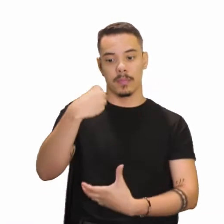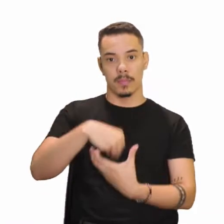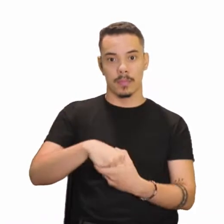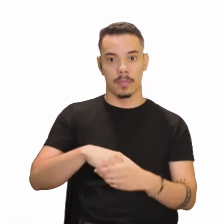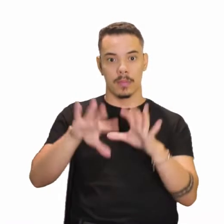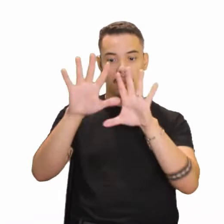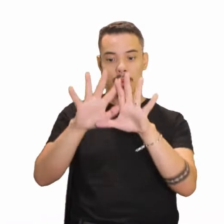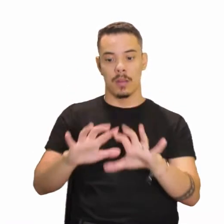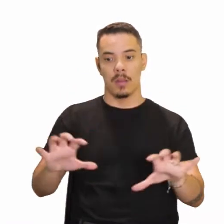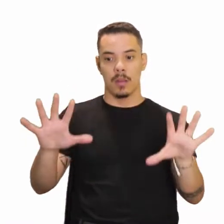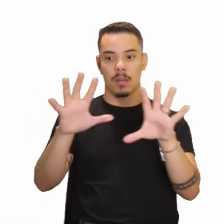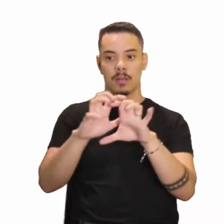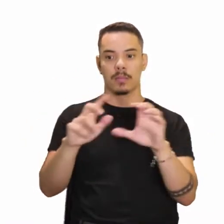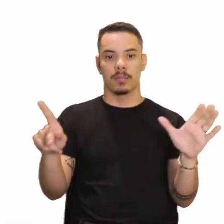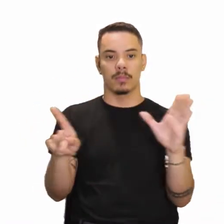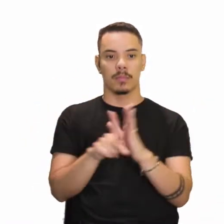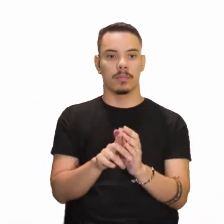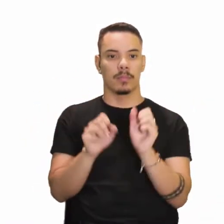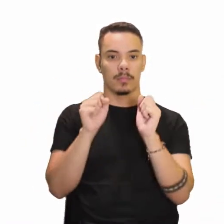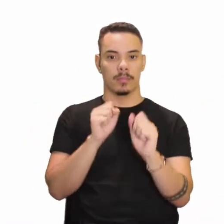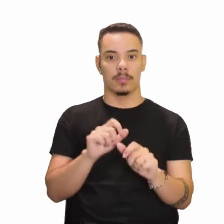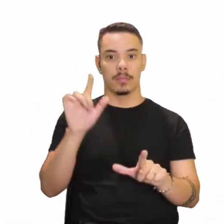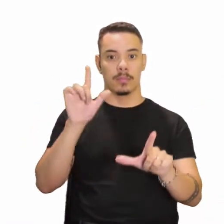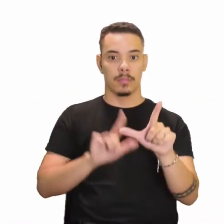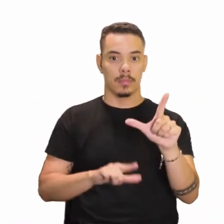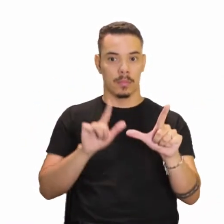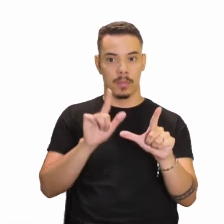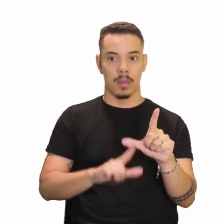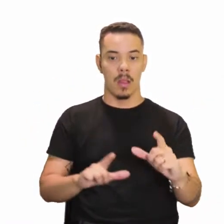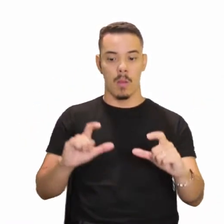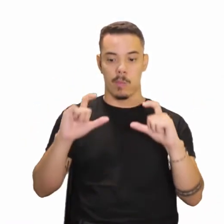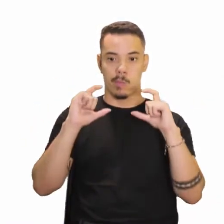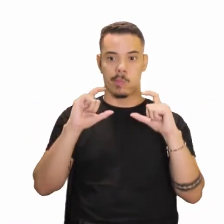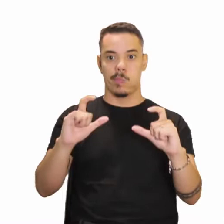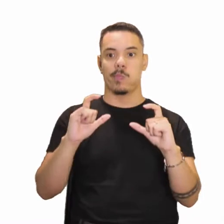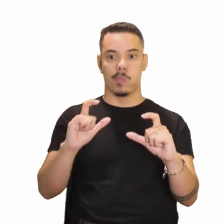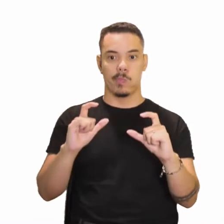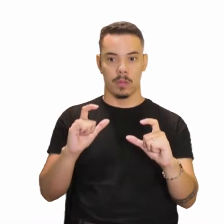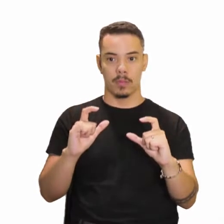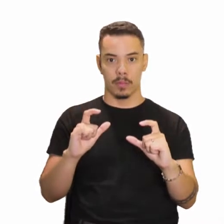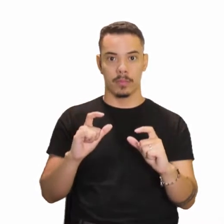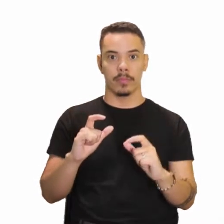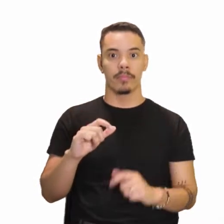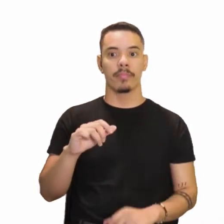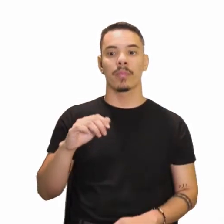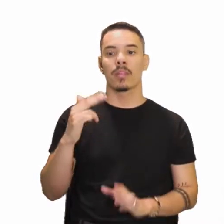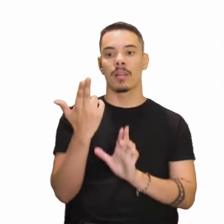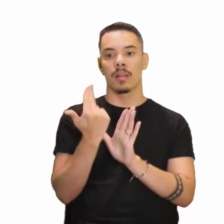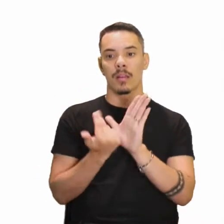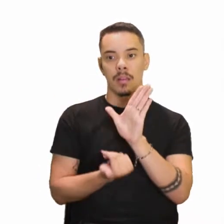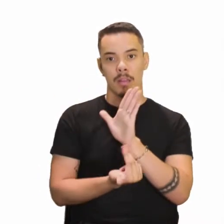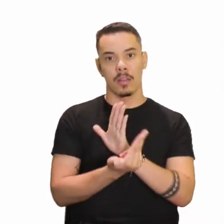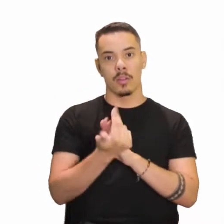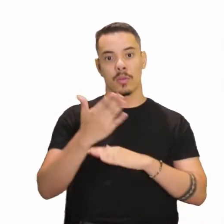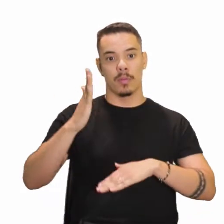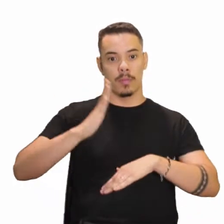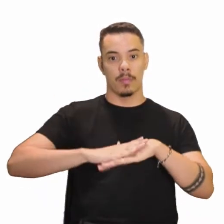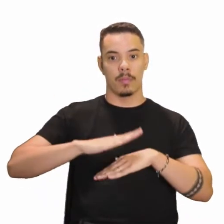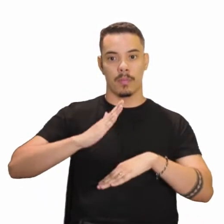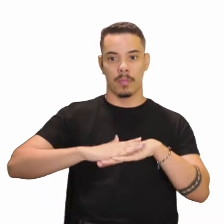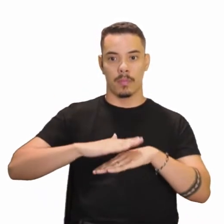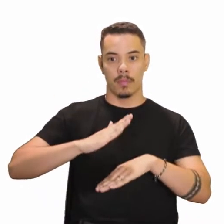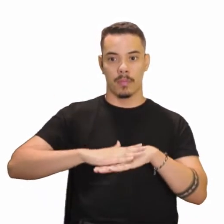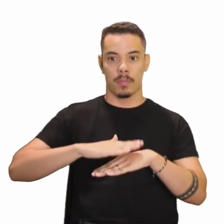costumam ser o que maiúsculas de forma desenhada à mão ó